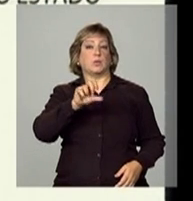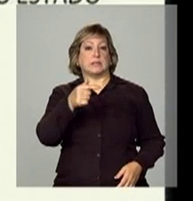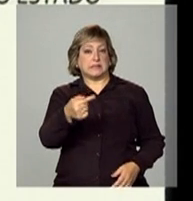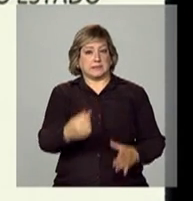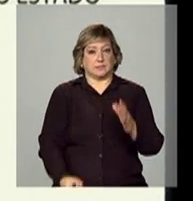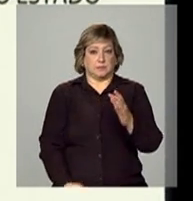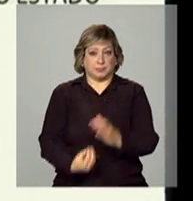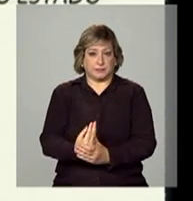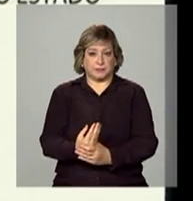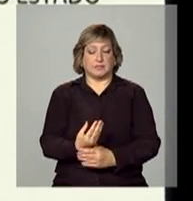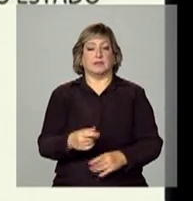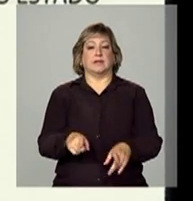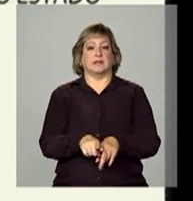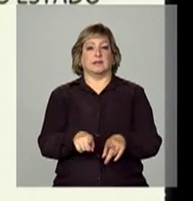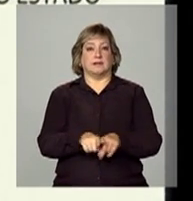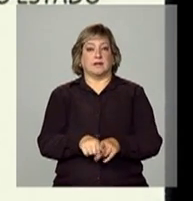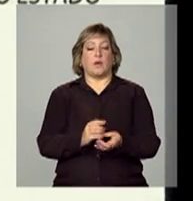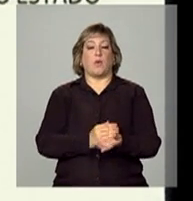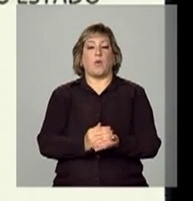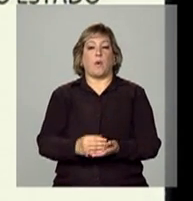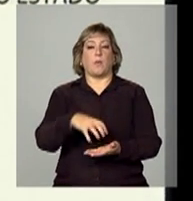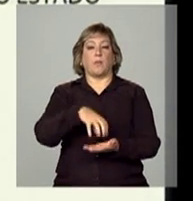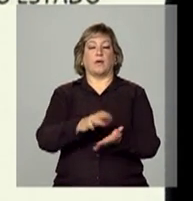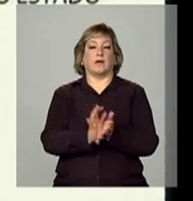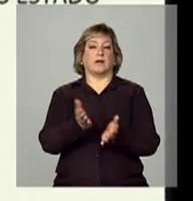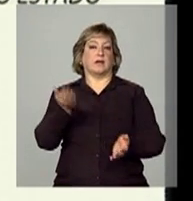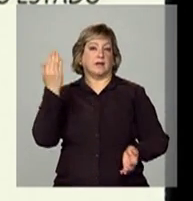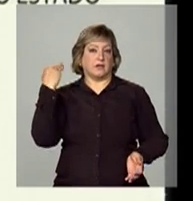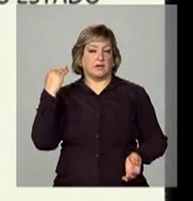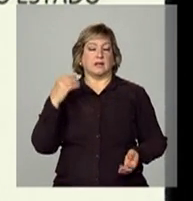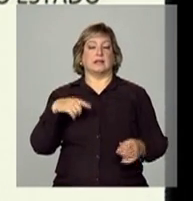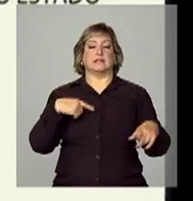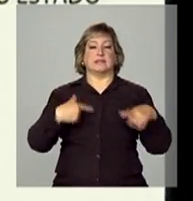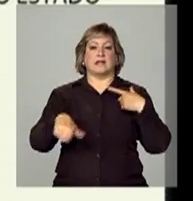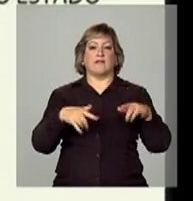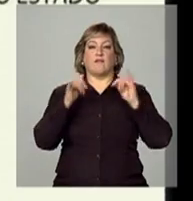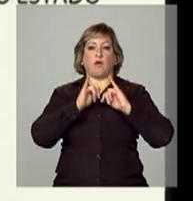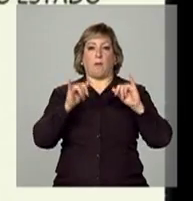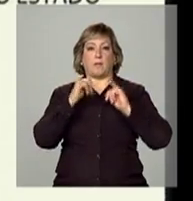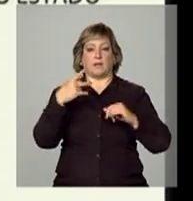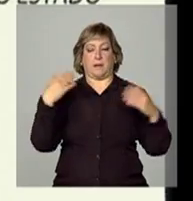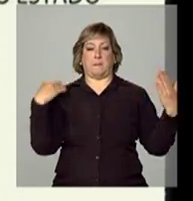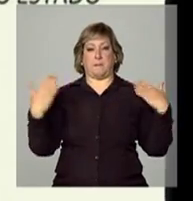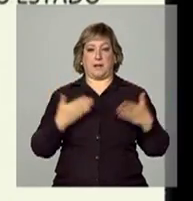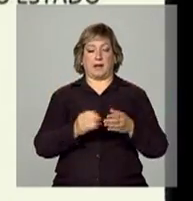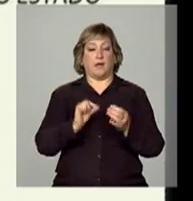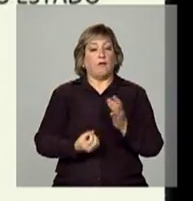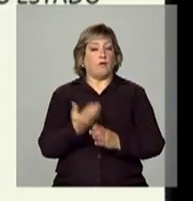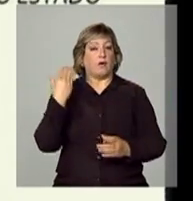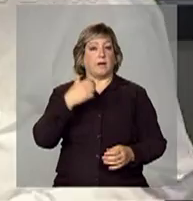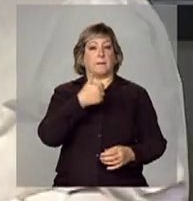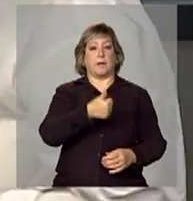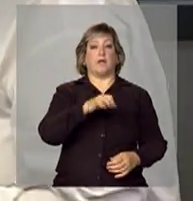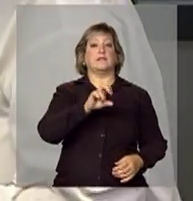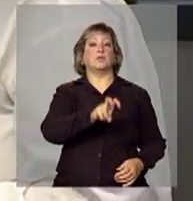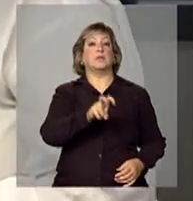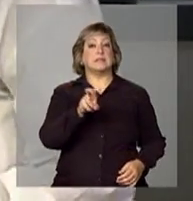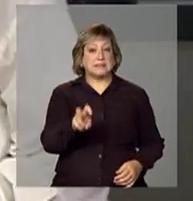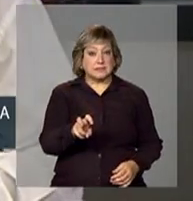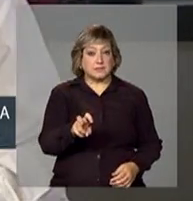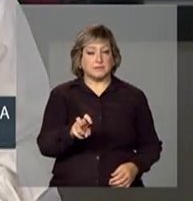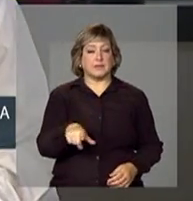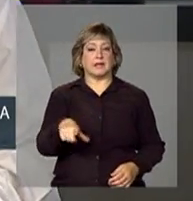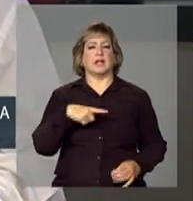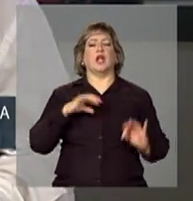1957 a partir da estrutura anterior do Serviço de Informações da Marinha, que foi fundado em 1955. De todos os